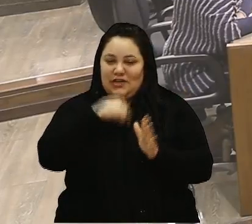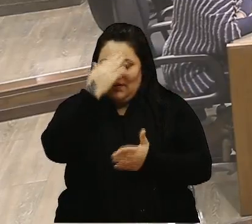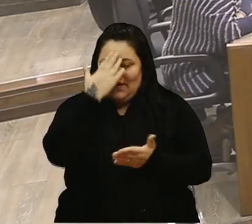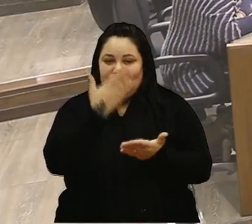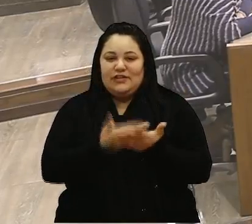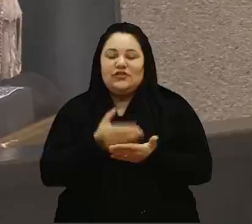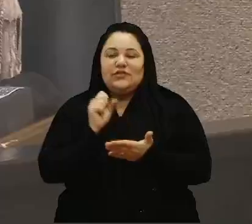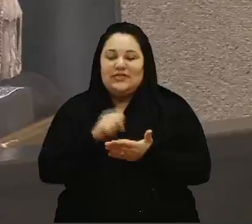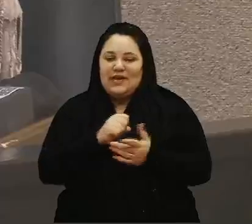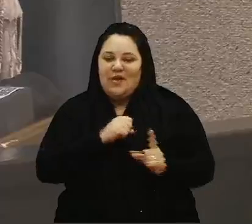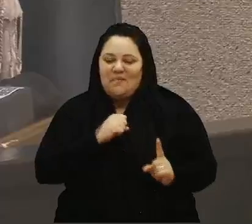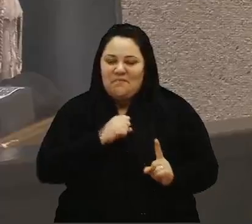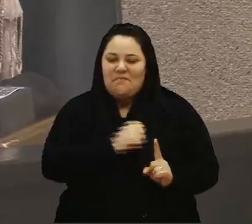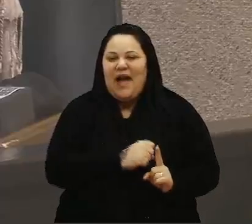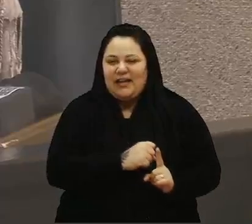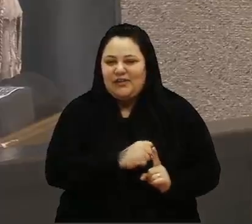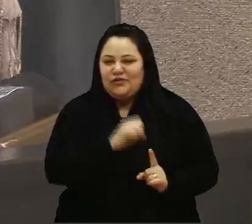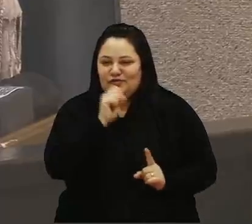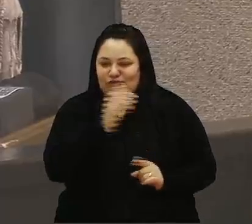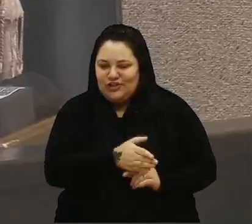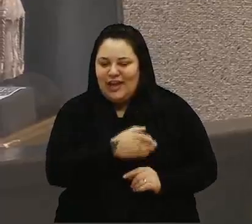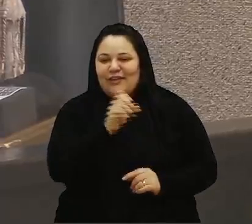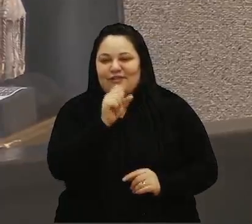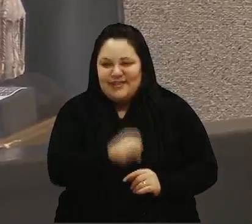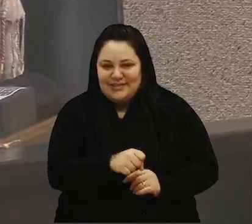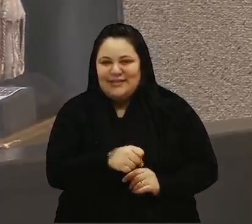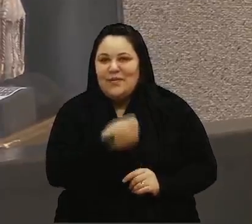que impacta diretamente a vida das